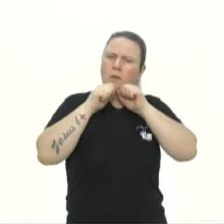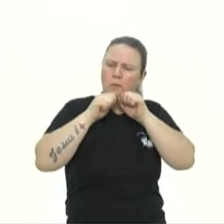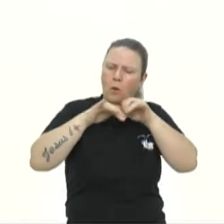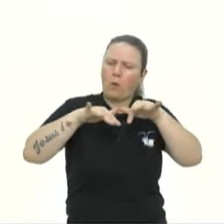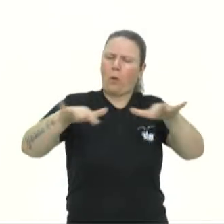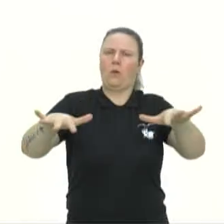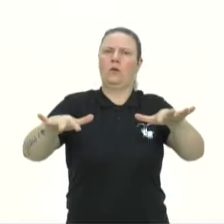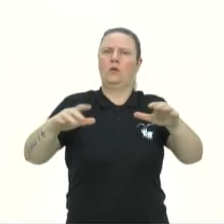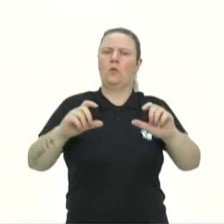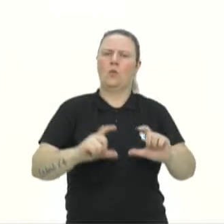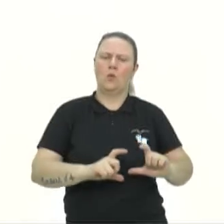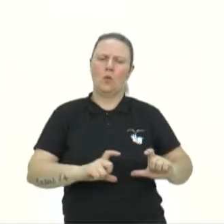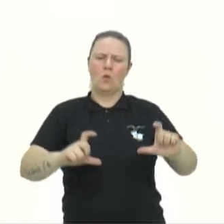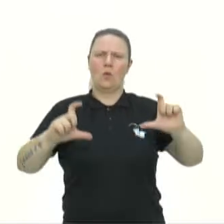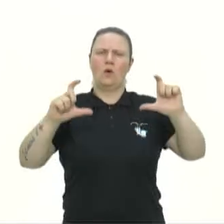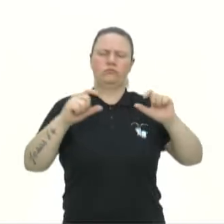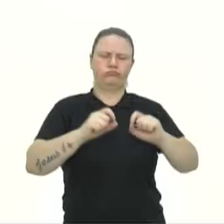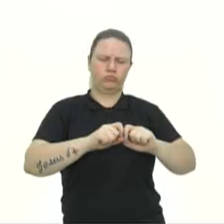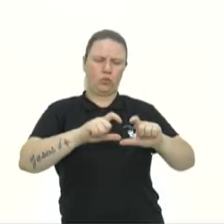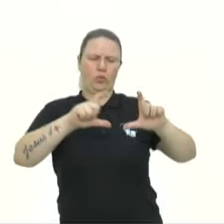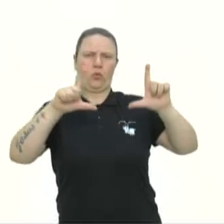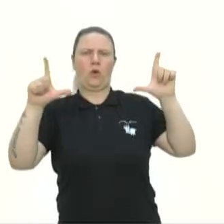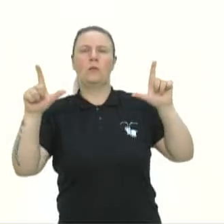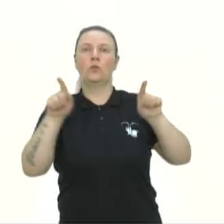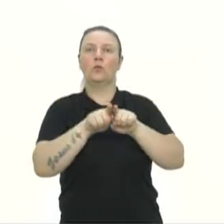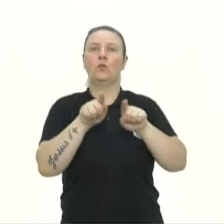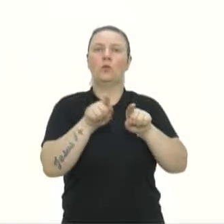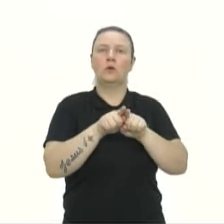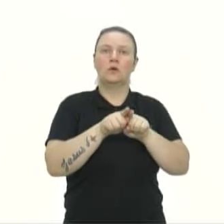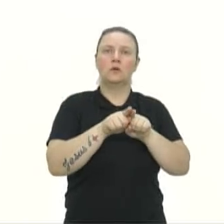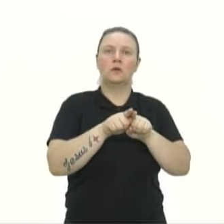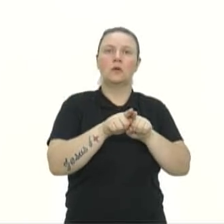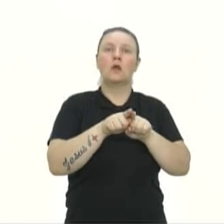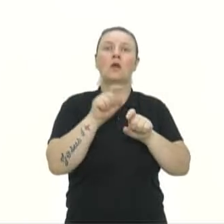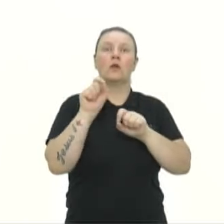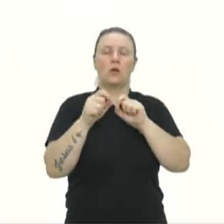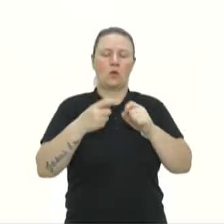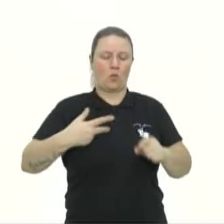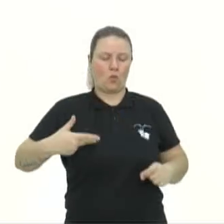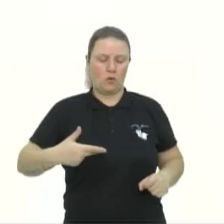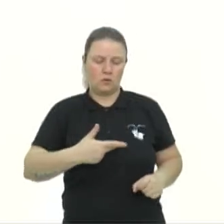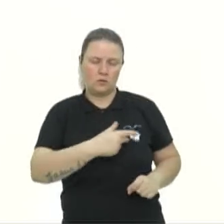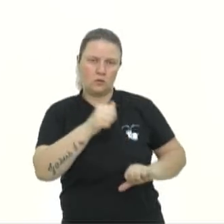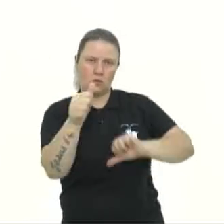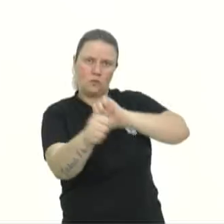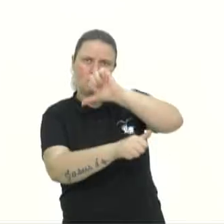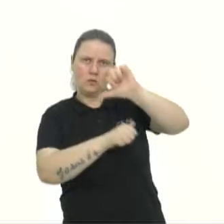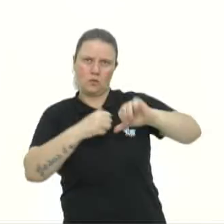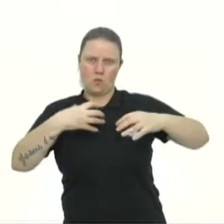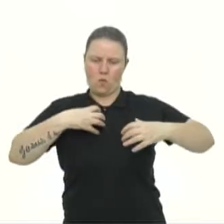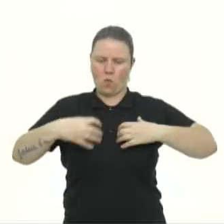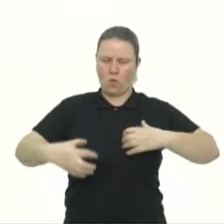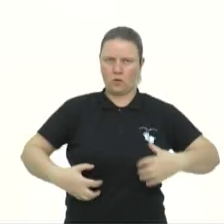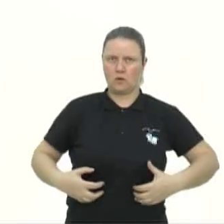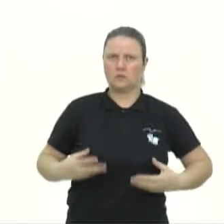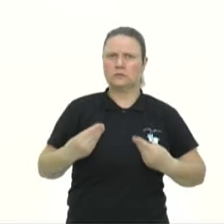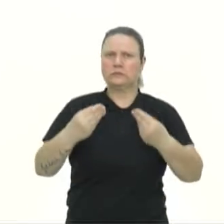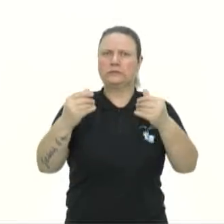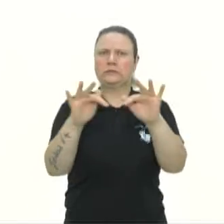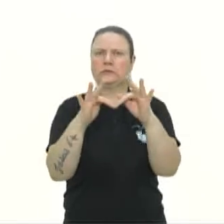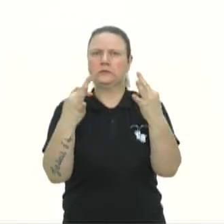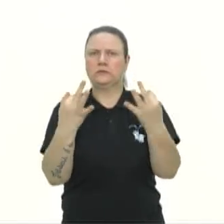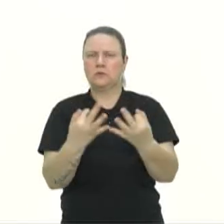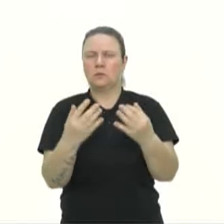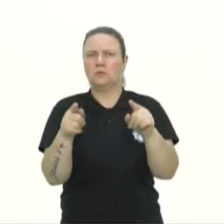aumentar doação de órgãos que caíram 40% com a pandemia. Para sensibilizar as famílias e ampliar